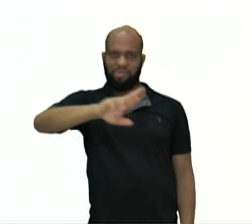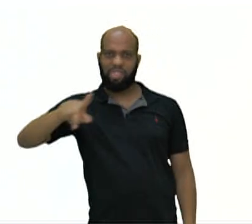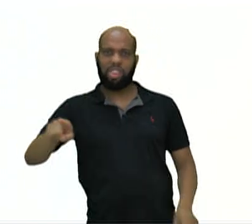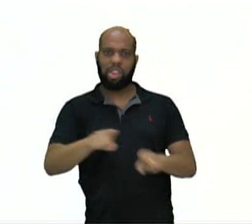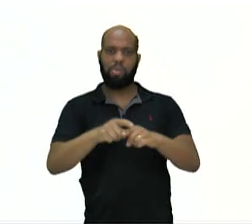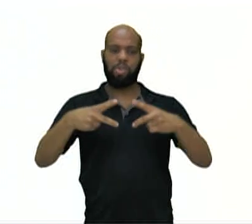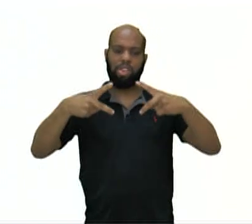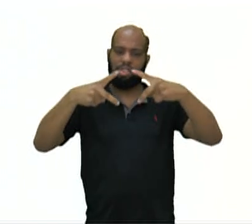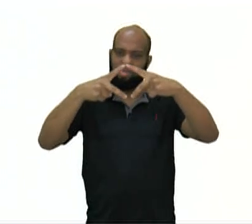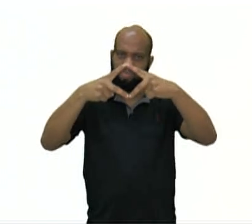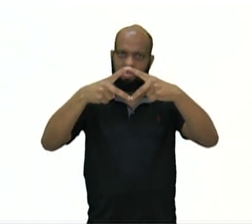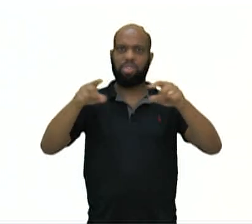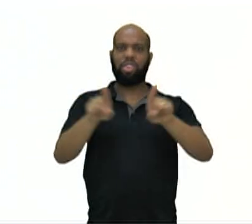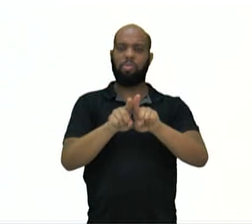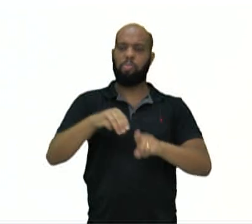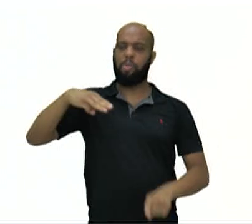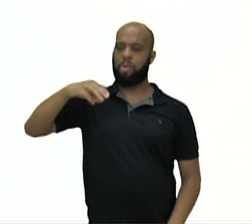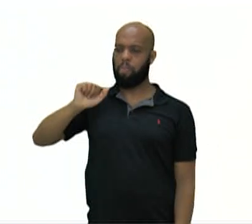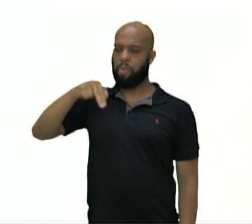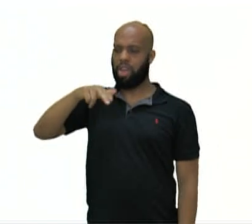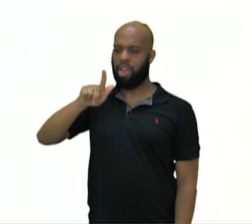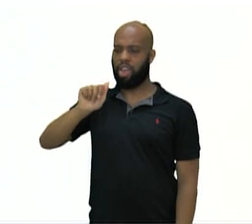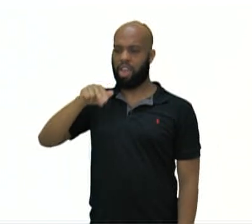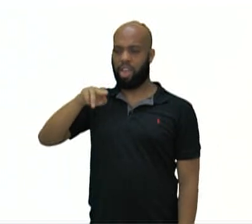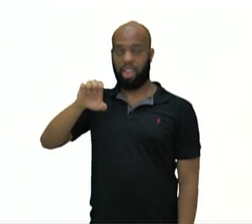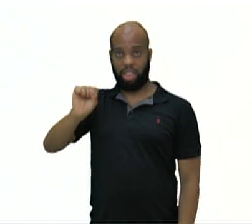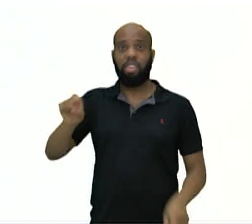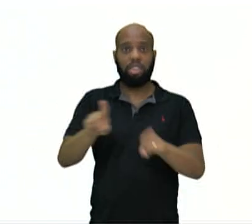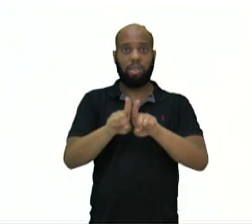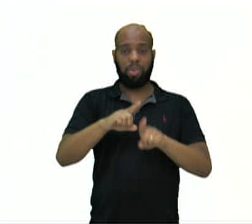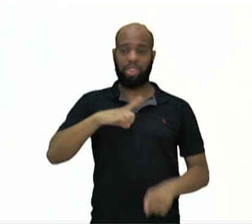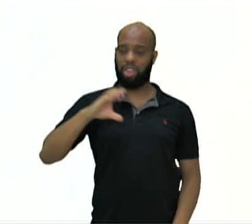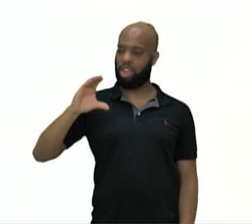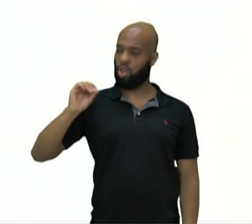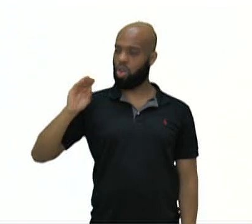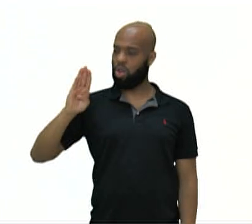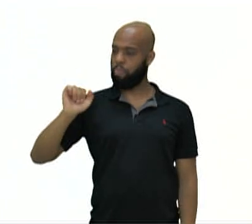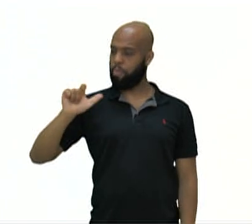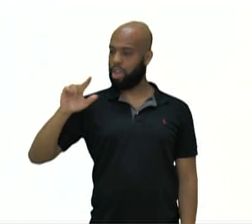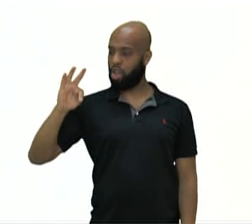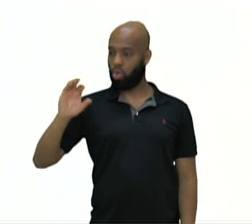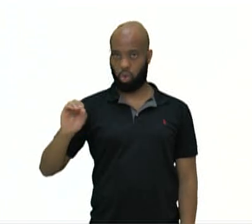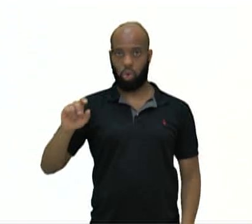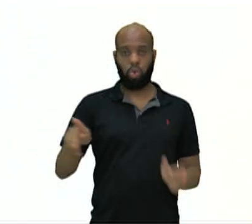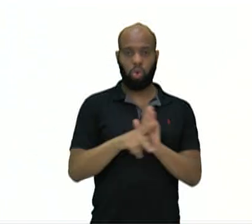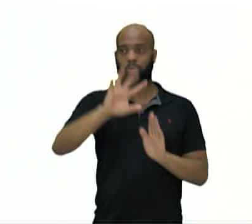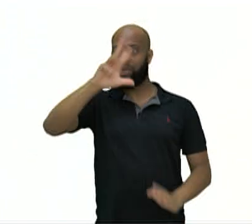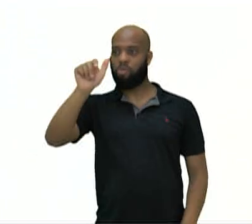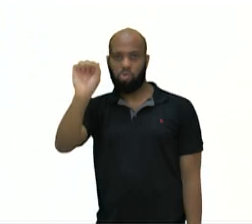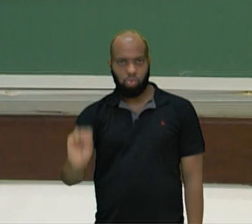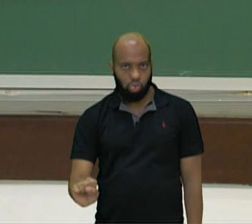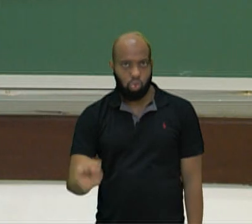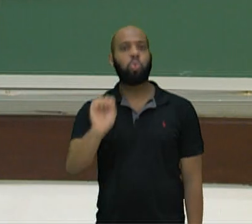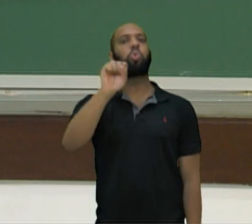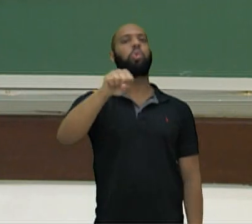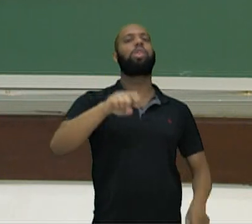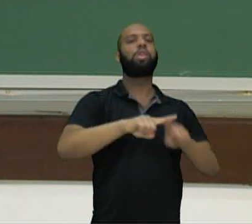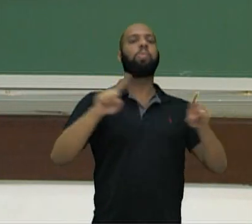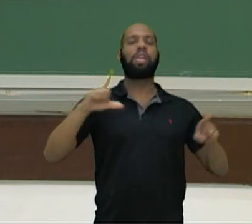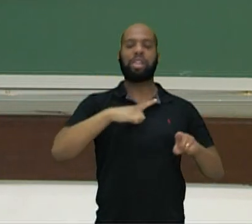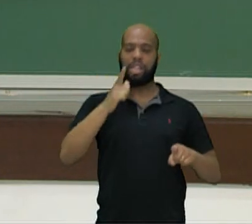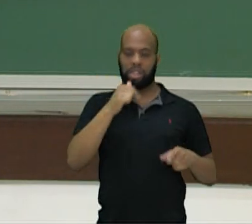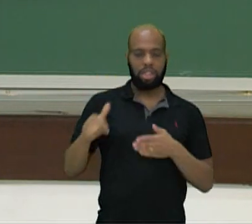manganês, cobalto. Ô, professor, mas naquela aula você tinha falado que está aqui, ó, na região da África do Sul. Sim, mas na bacia do